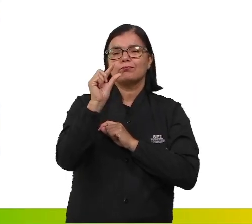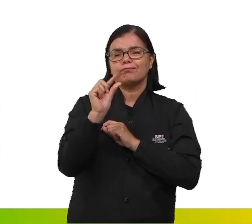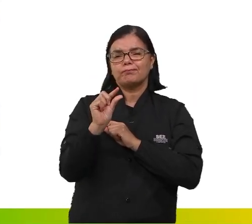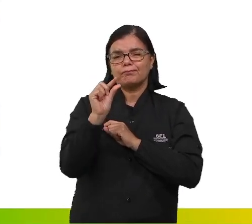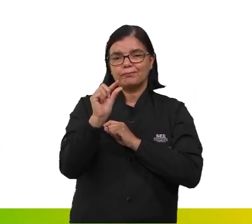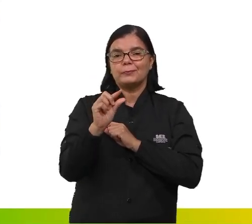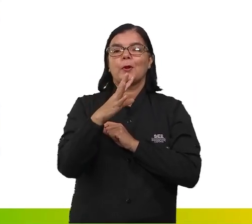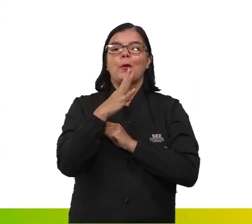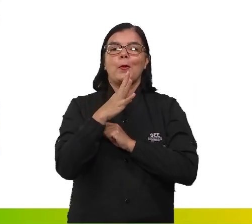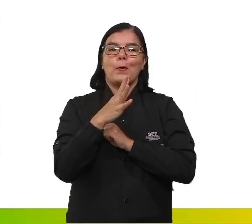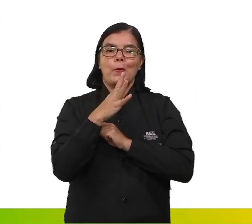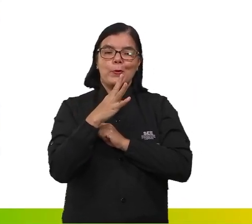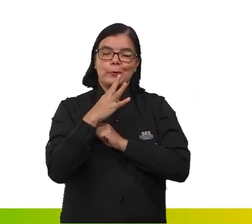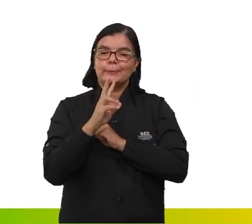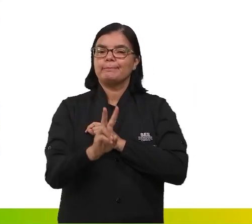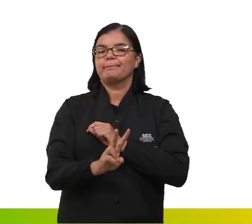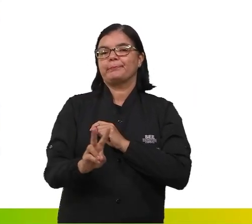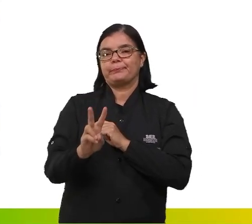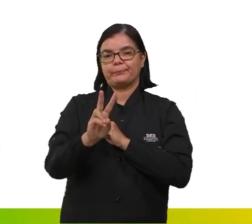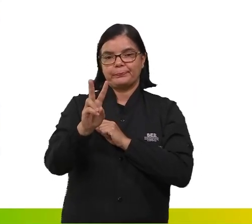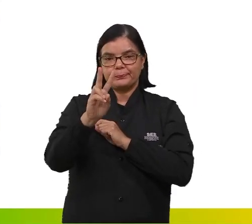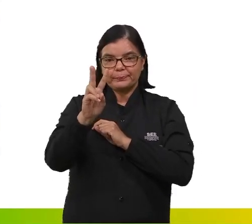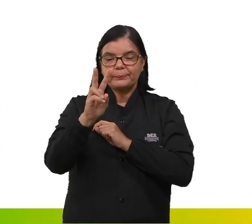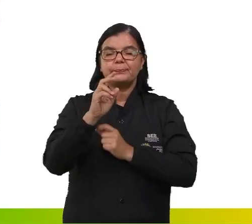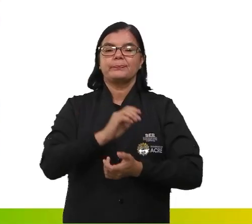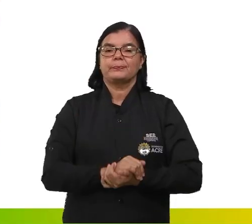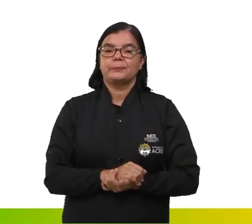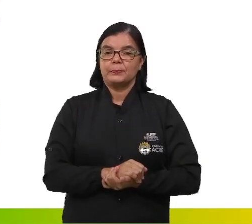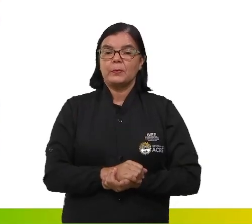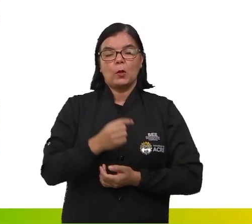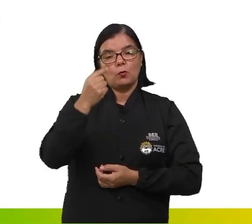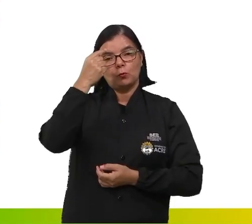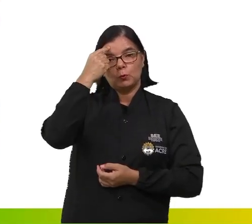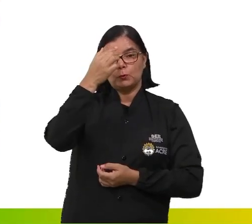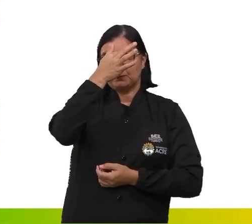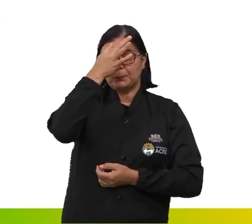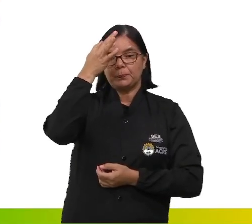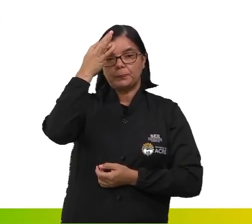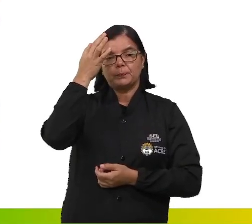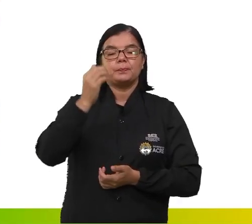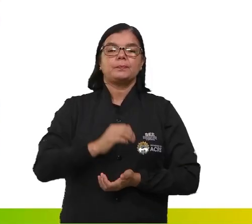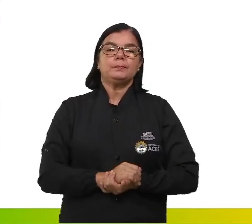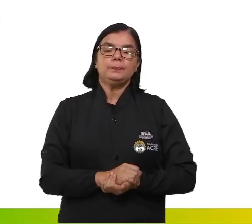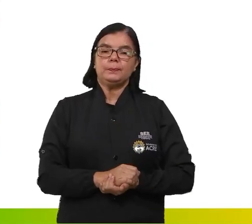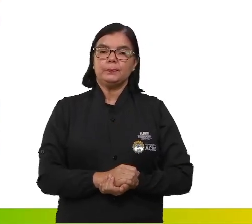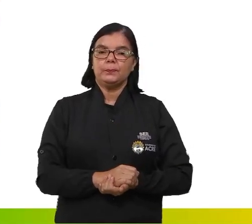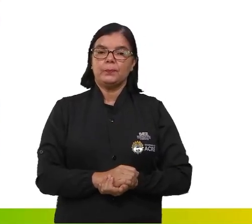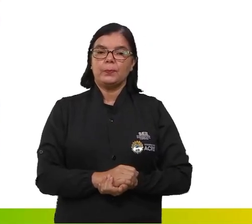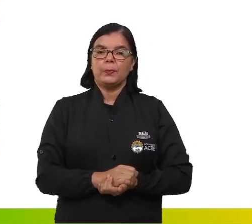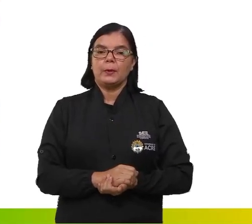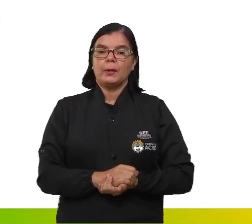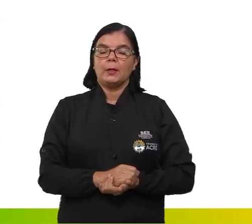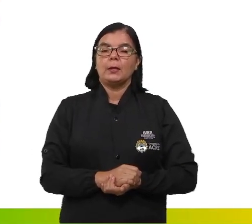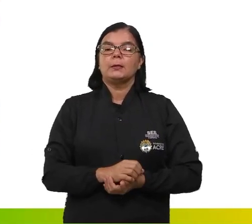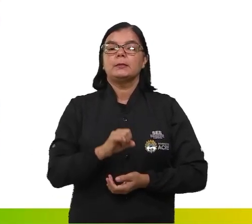femininas reconhecidas e valorizadas no campo da reflexão filosófica. Então,